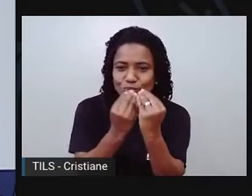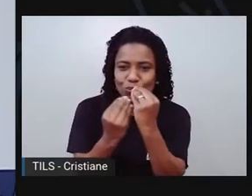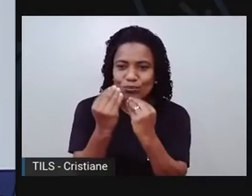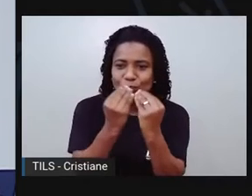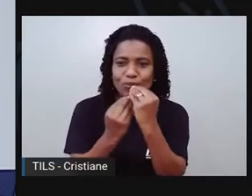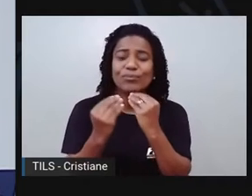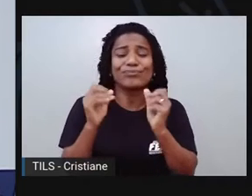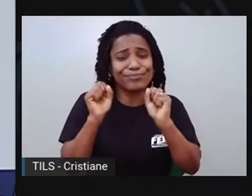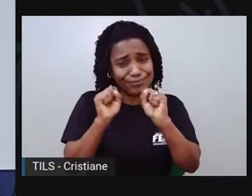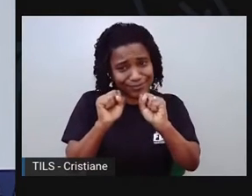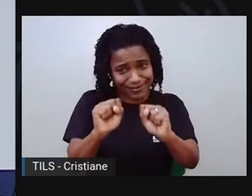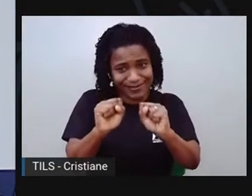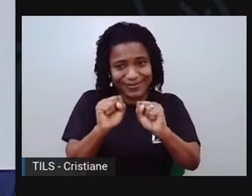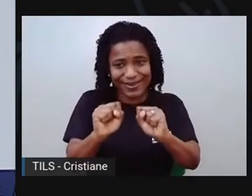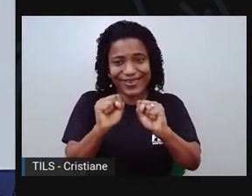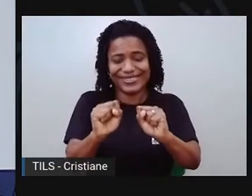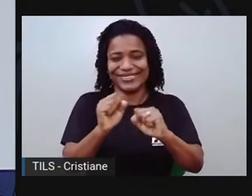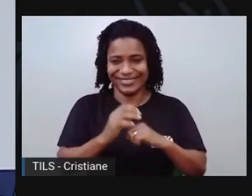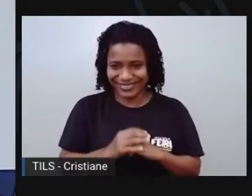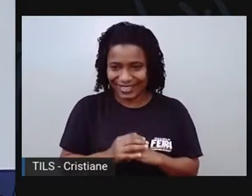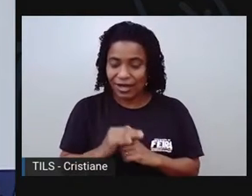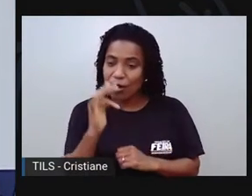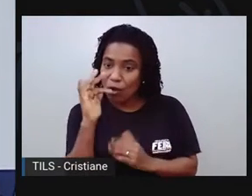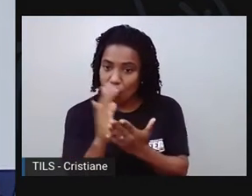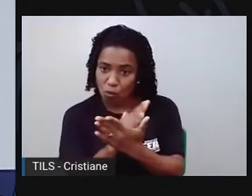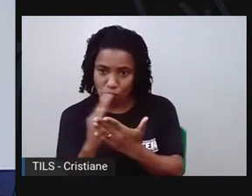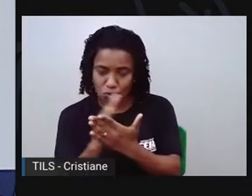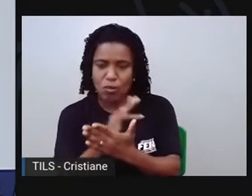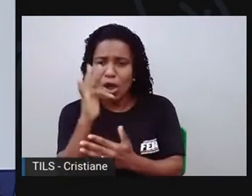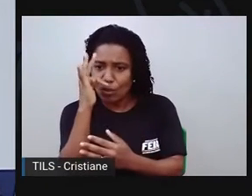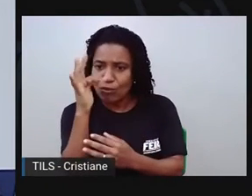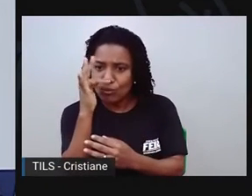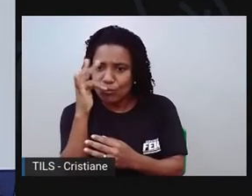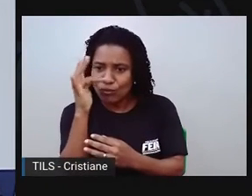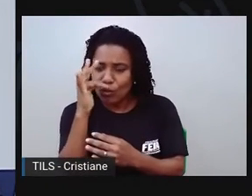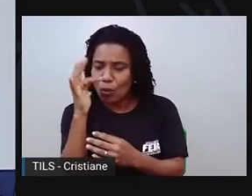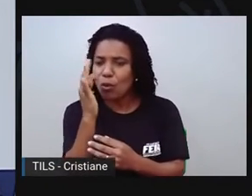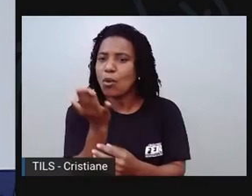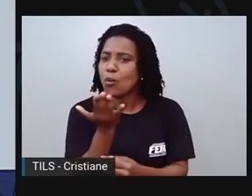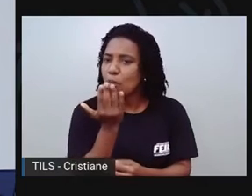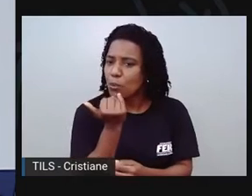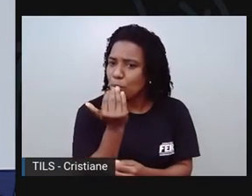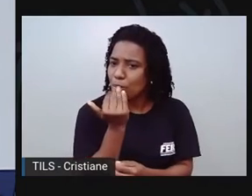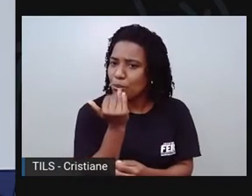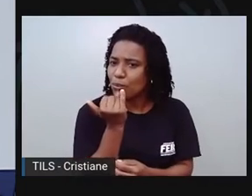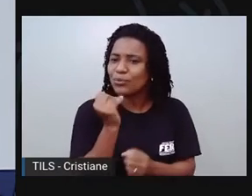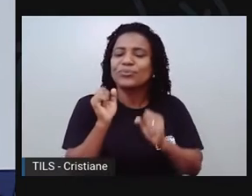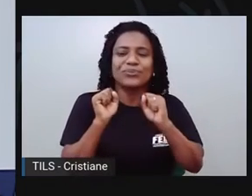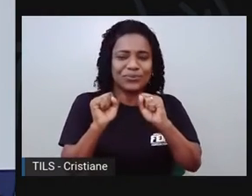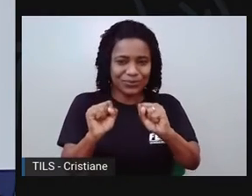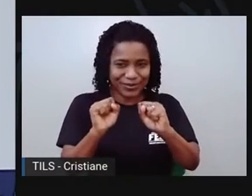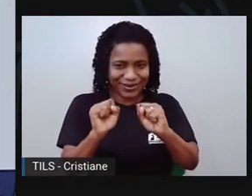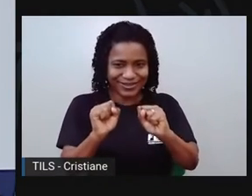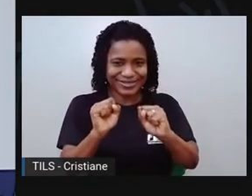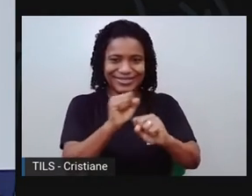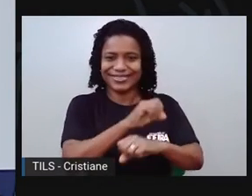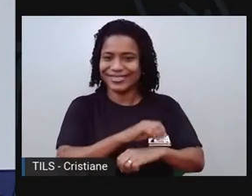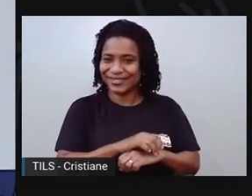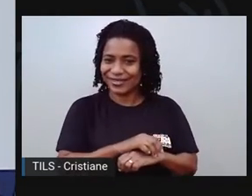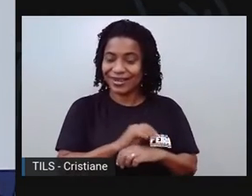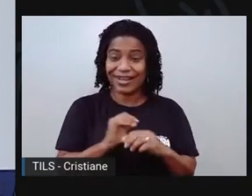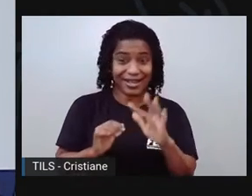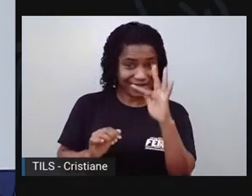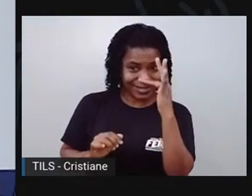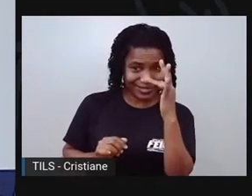existem flores chamadas flores comestíveis. E a flor que eu vou apresentar para vocês hoje é uma flor chamada